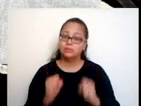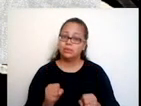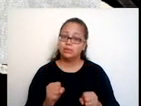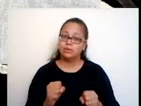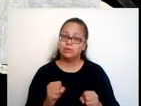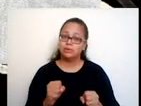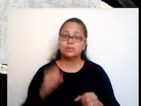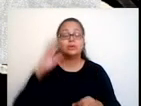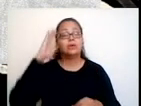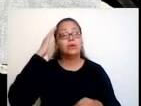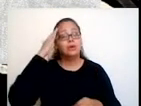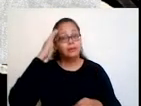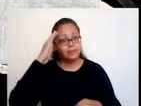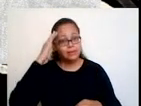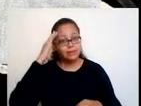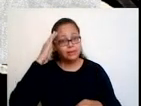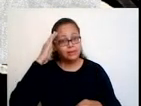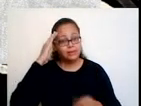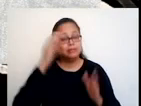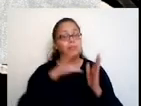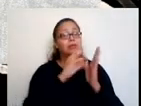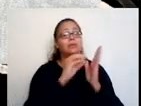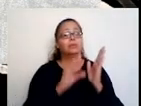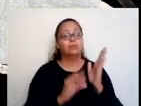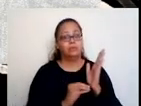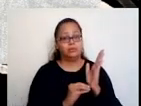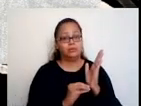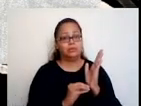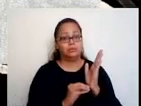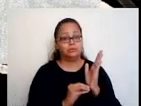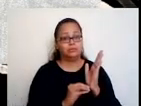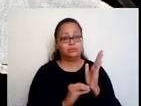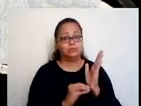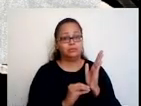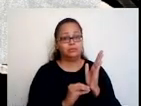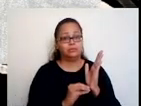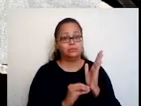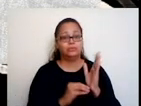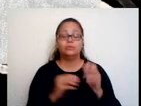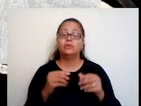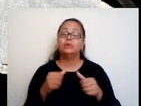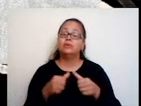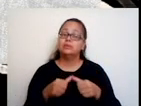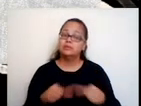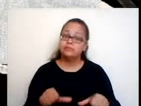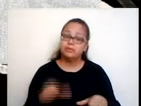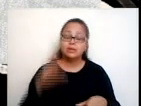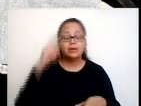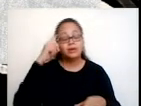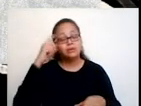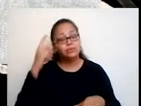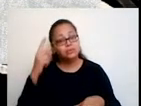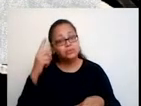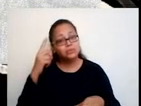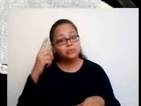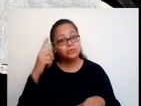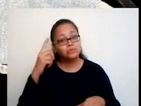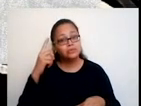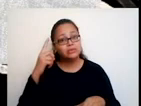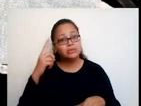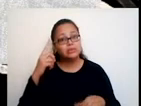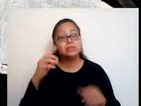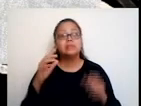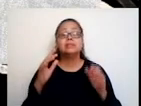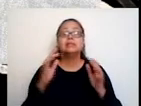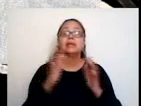possam entender, né, o conteúdo, para ver se ficaram dúvidas, né? E se tiverem